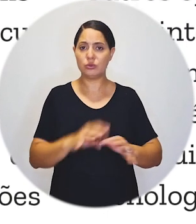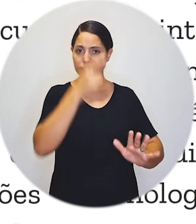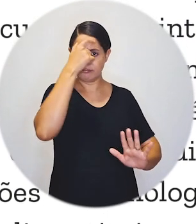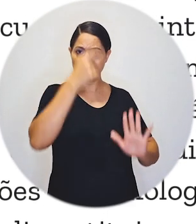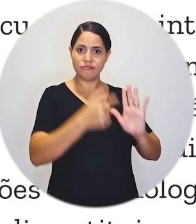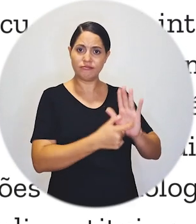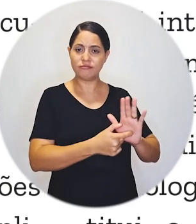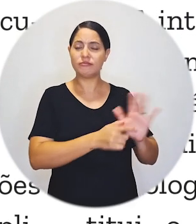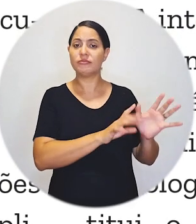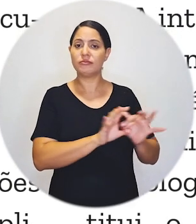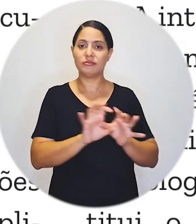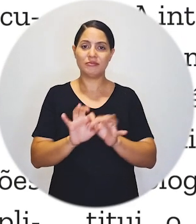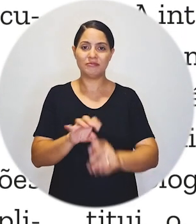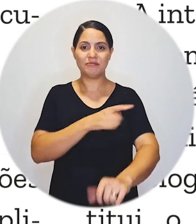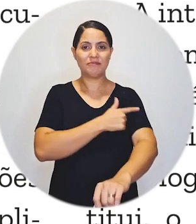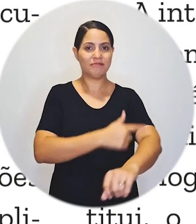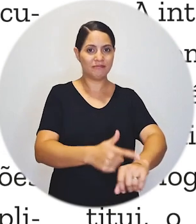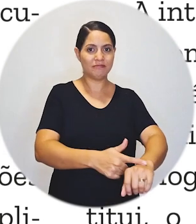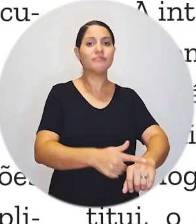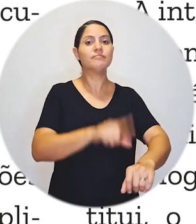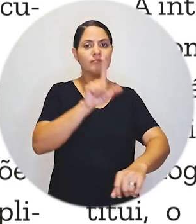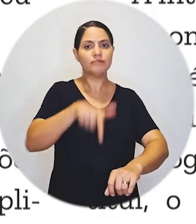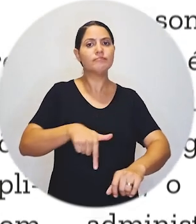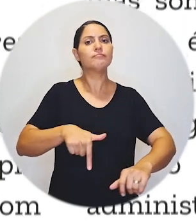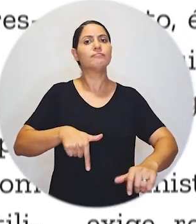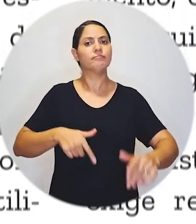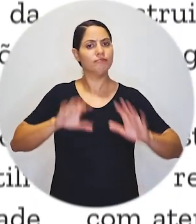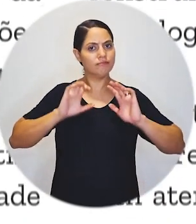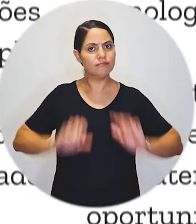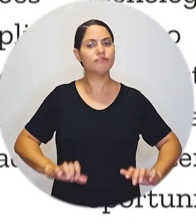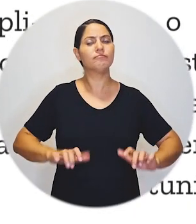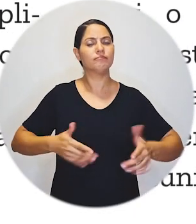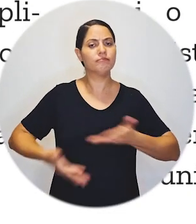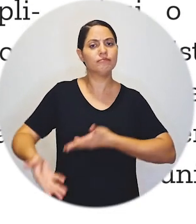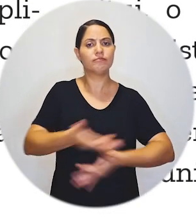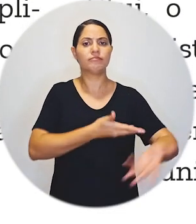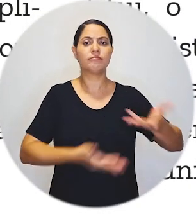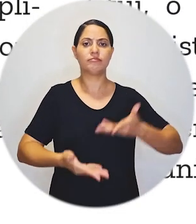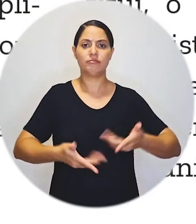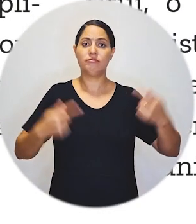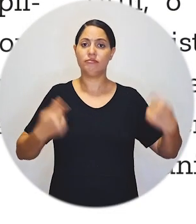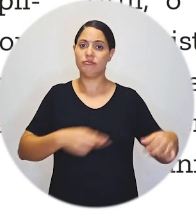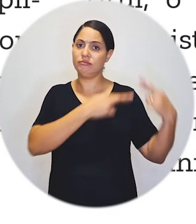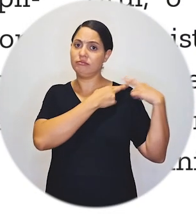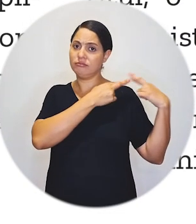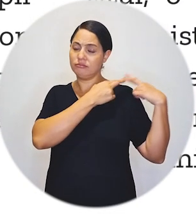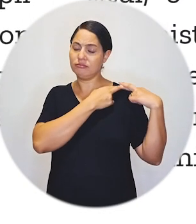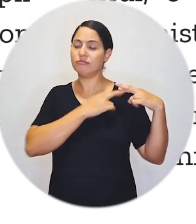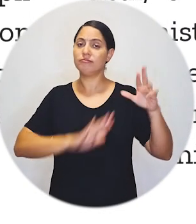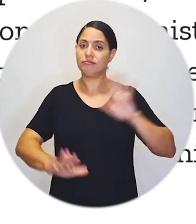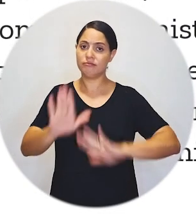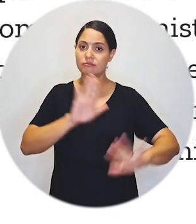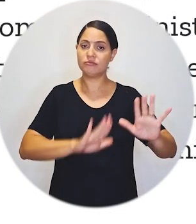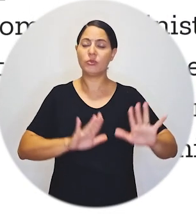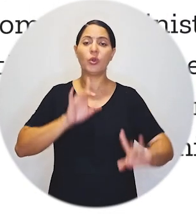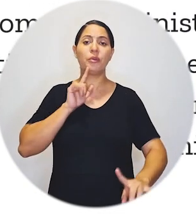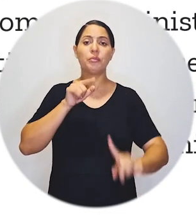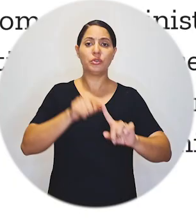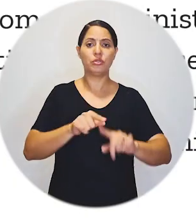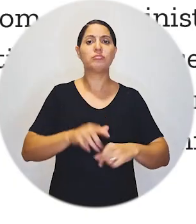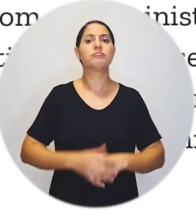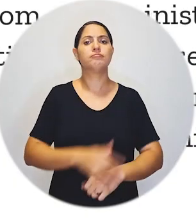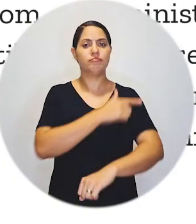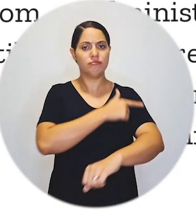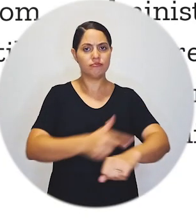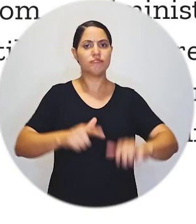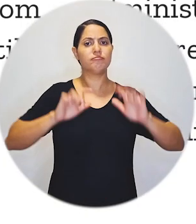da inteligência artificial generativa na advocacia. O uso dessa tecnologia demanda cautela e responsabilidade para